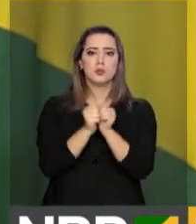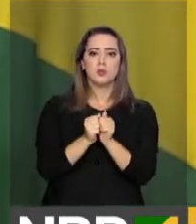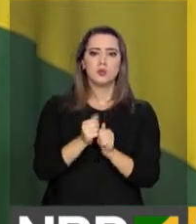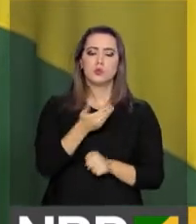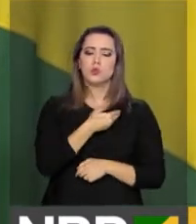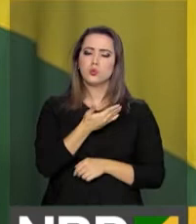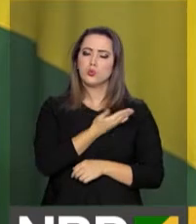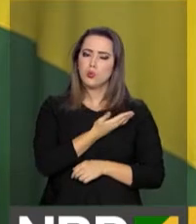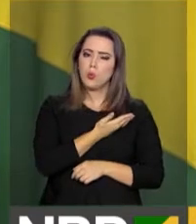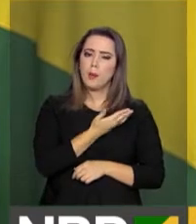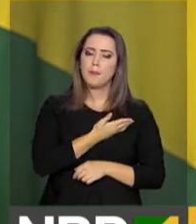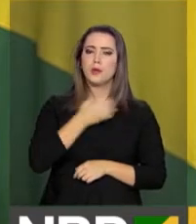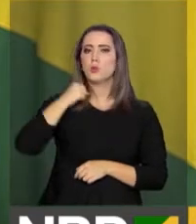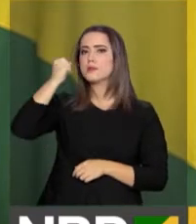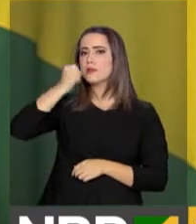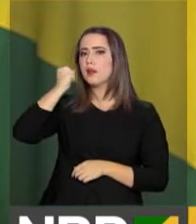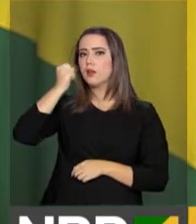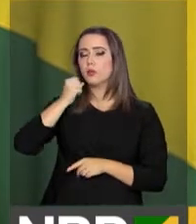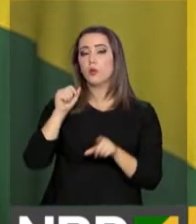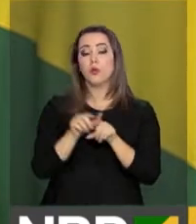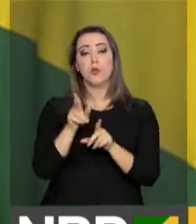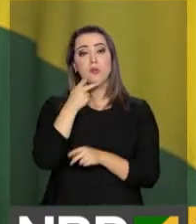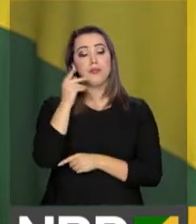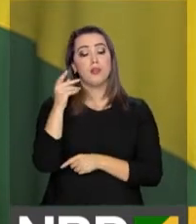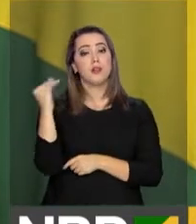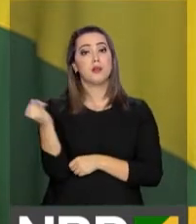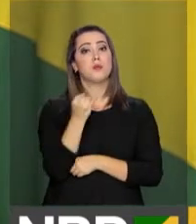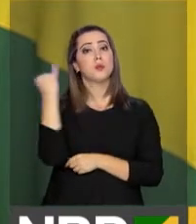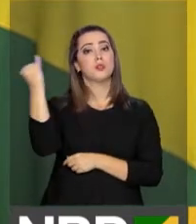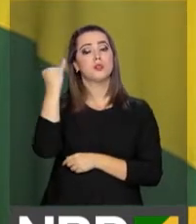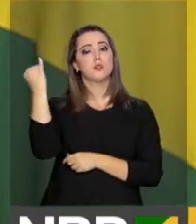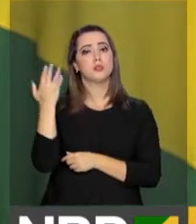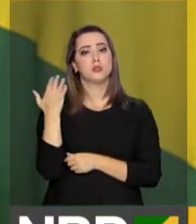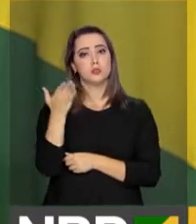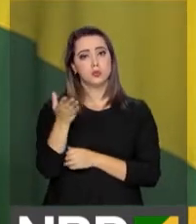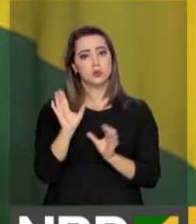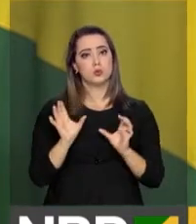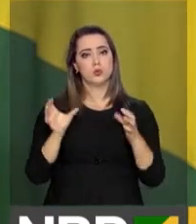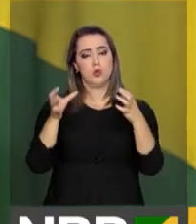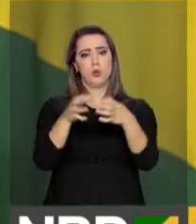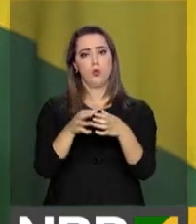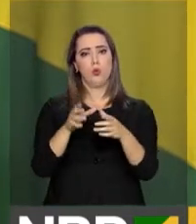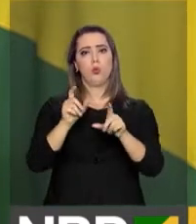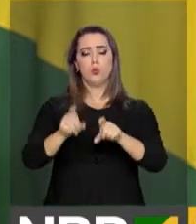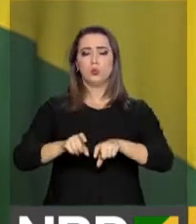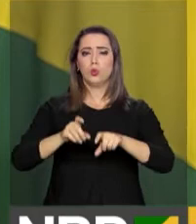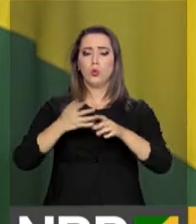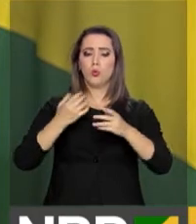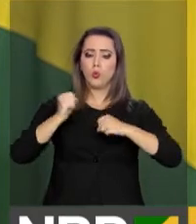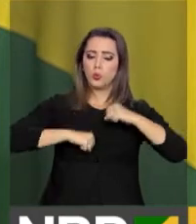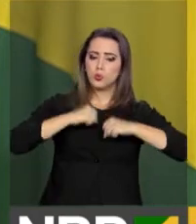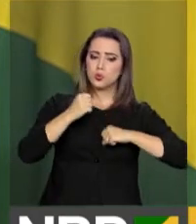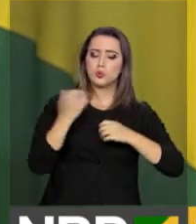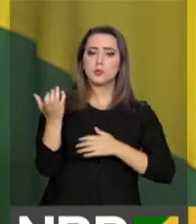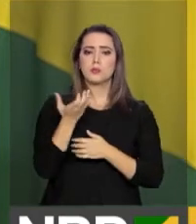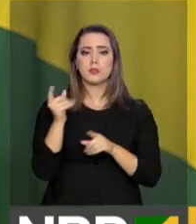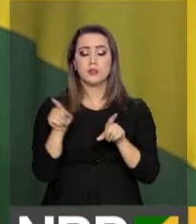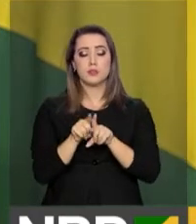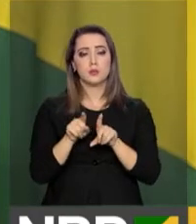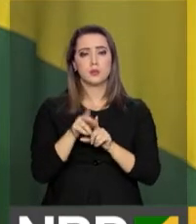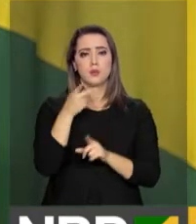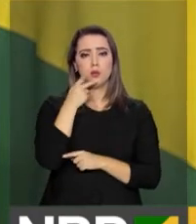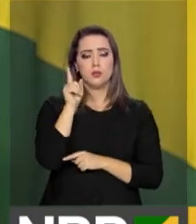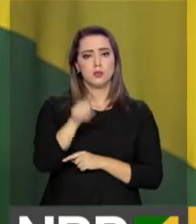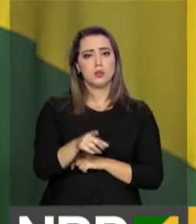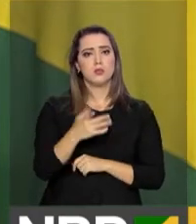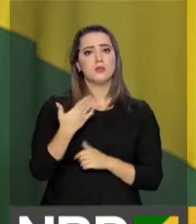liga para quem seja disse olha o importante é os setores produtivos do país quer isso eu comecei há poucos dias até com